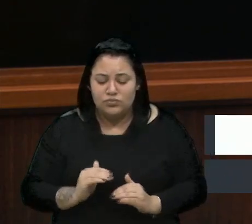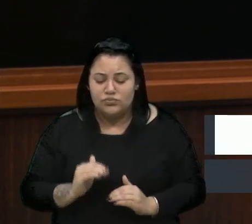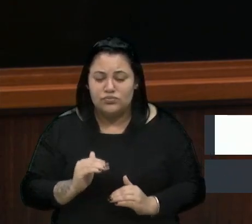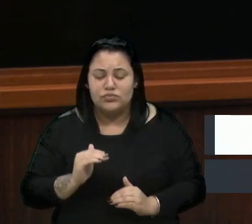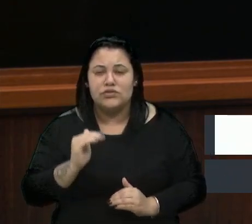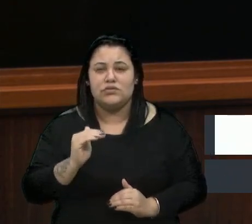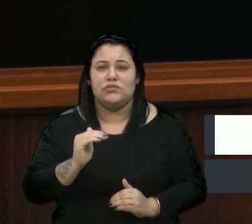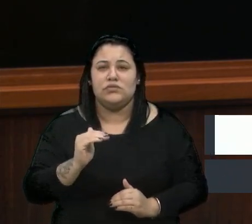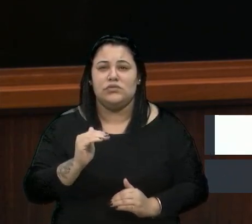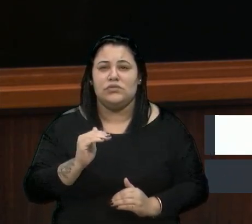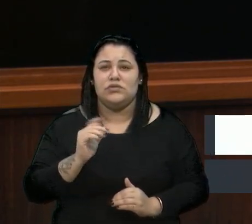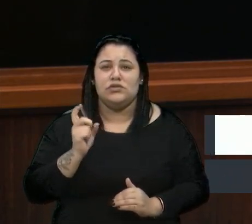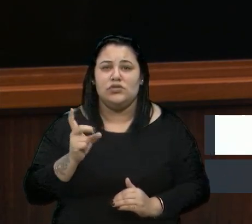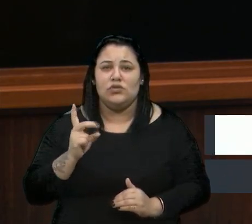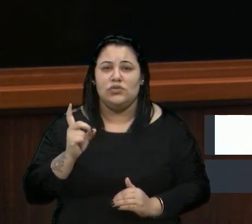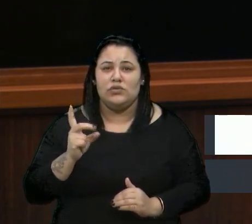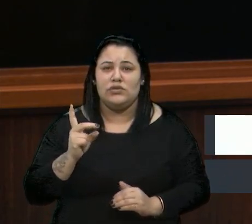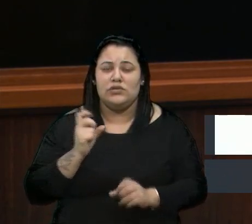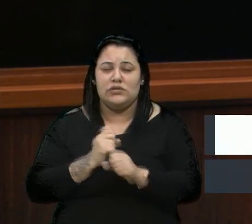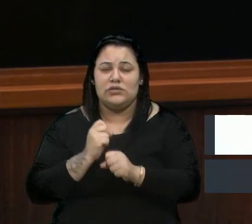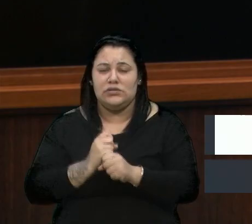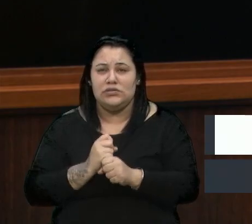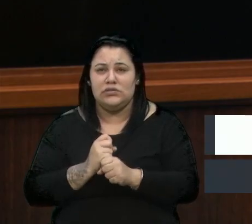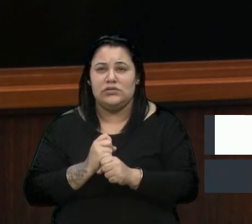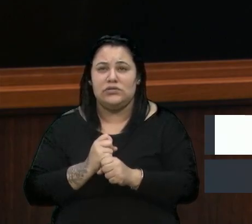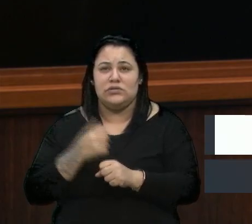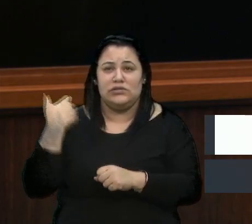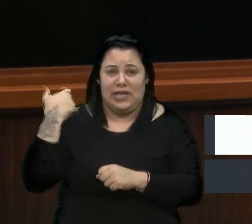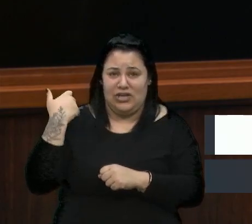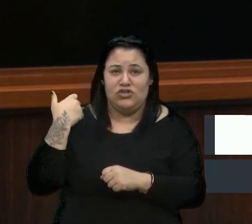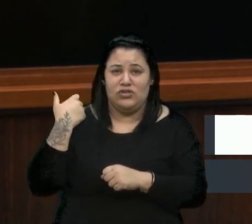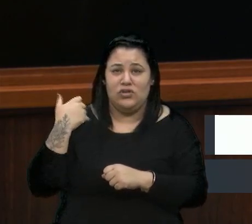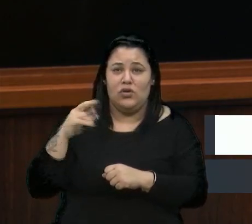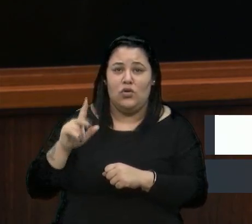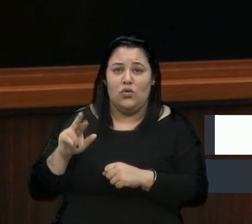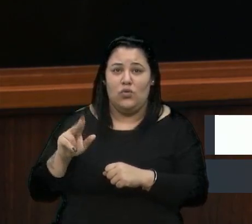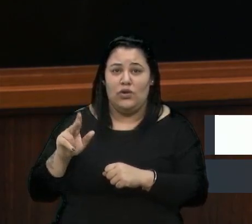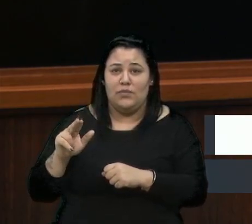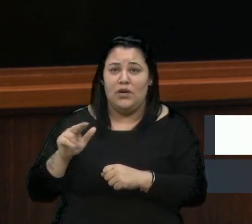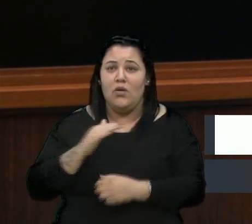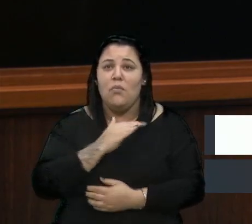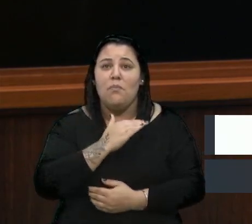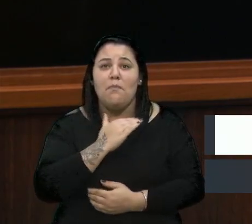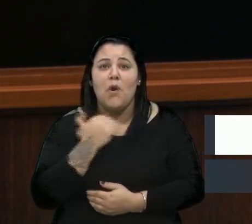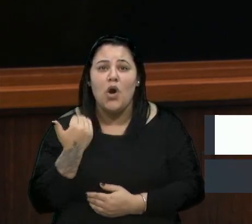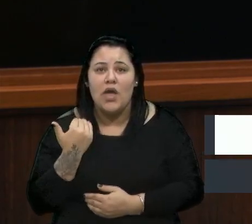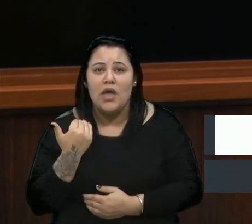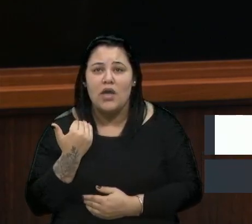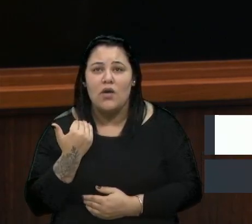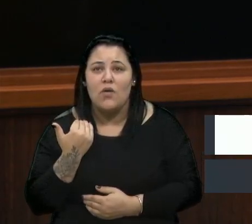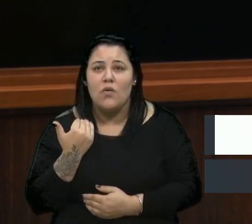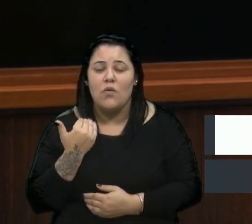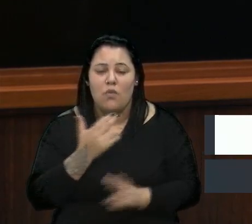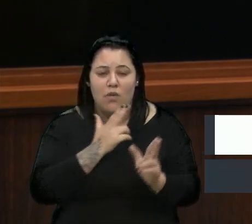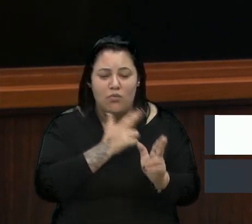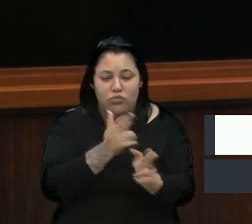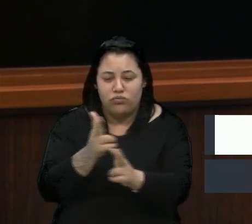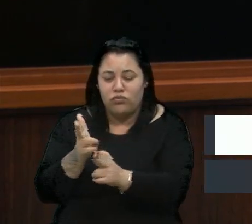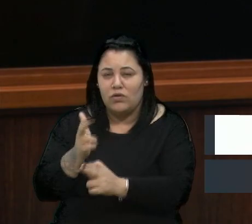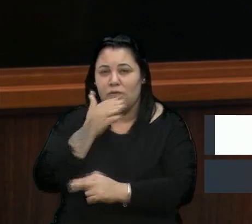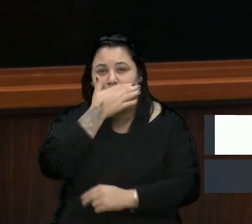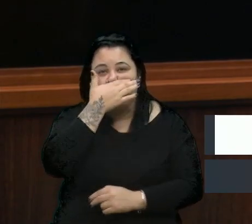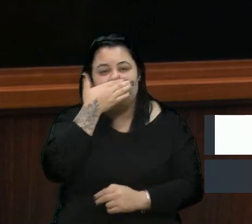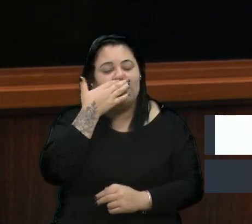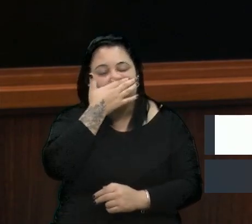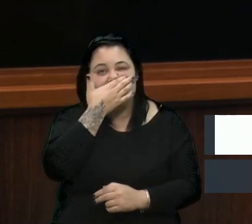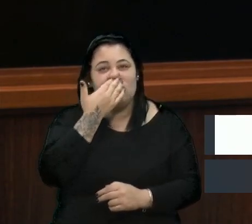quando ele tinha 12 para 13 anos, o irmão dele foi assassinado numa chacina lá em Belfort Roxo, numa